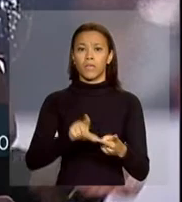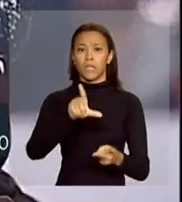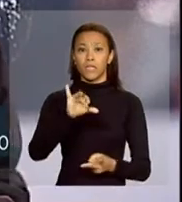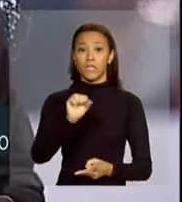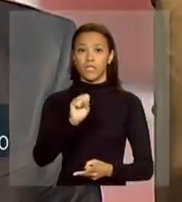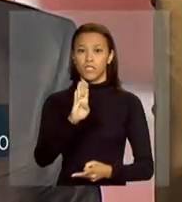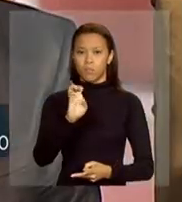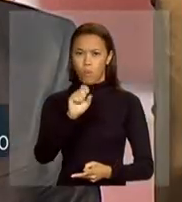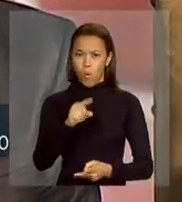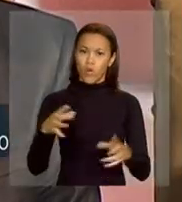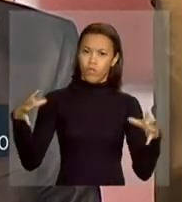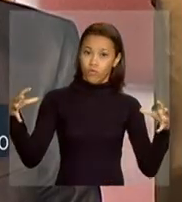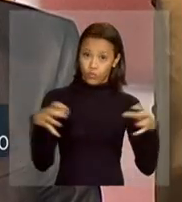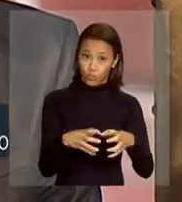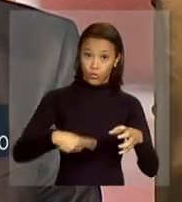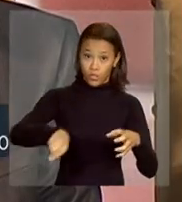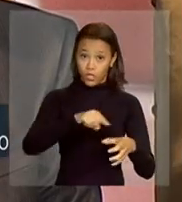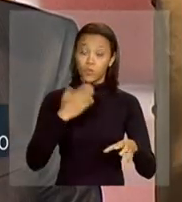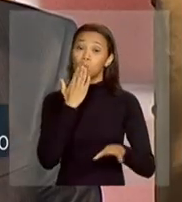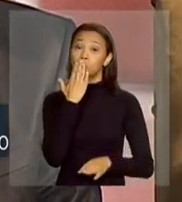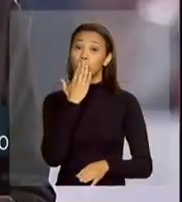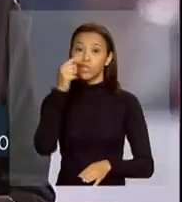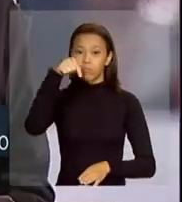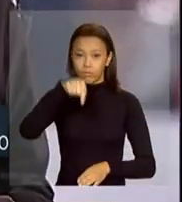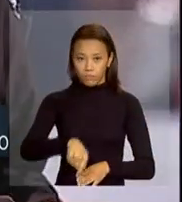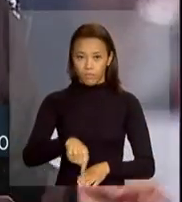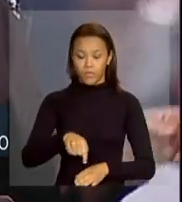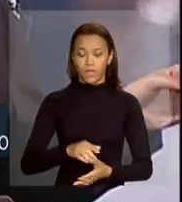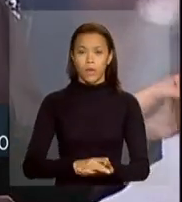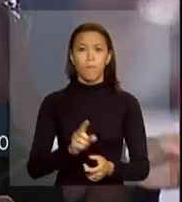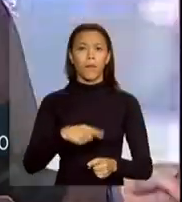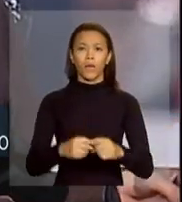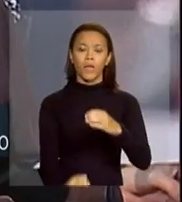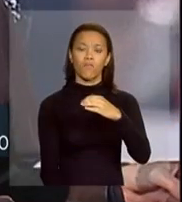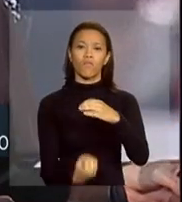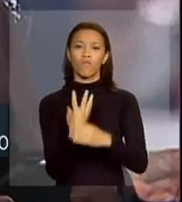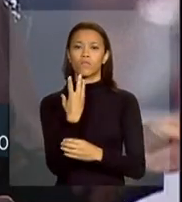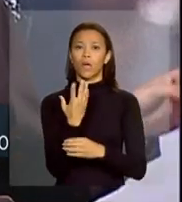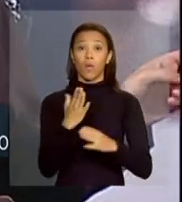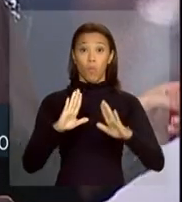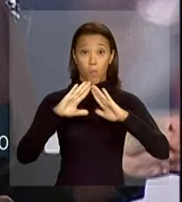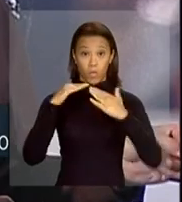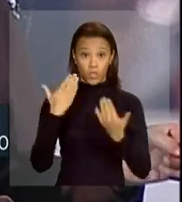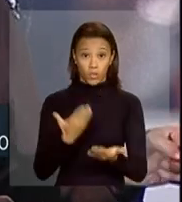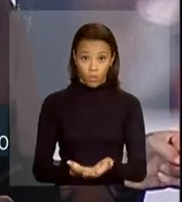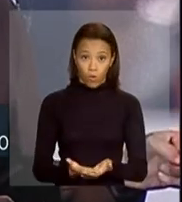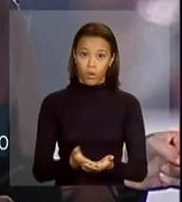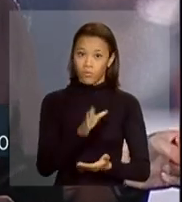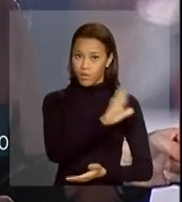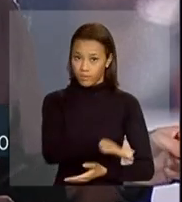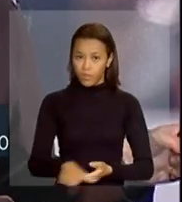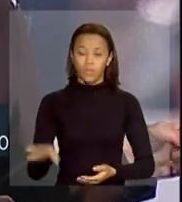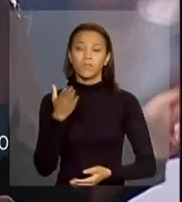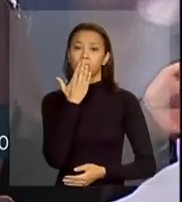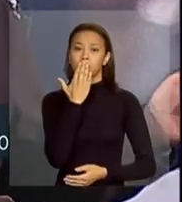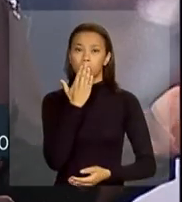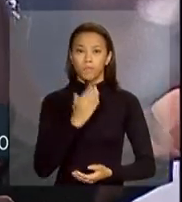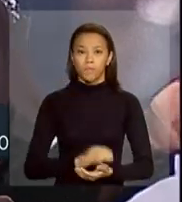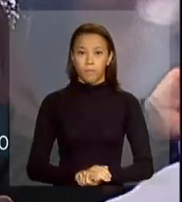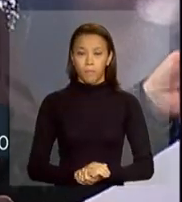aqui aos índios do cacique Tibiriçá para criar uma escola para crianças indígenas